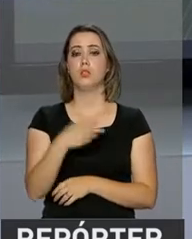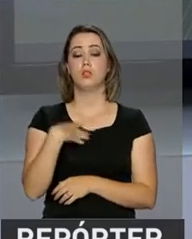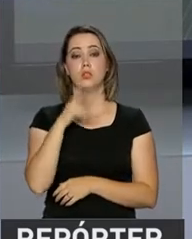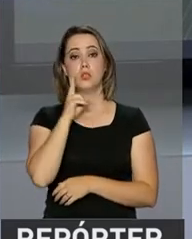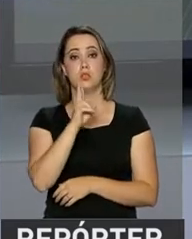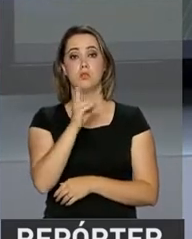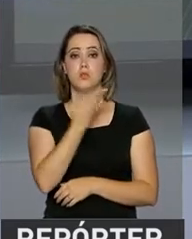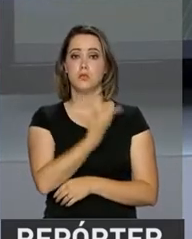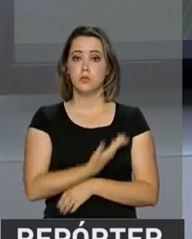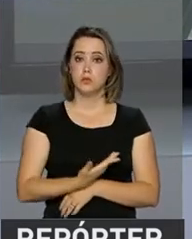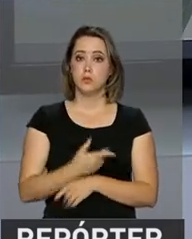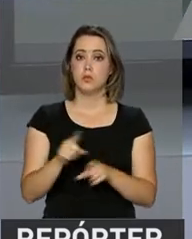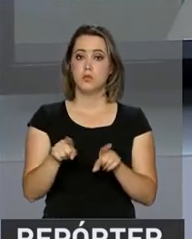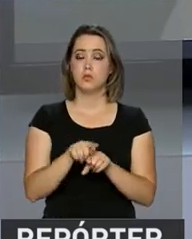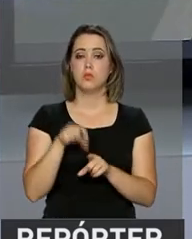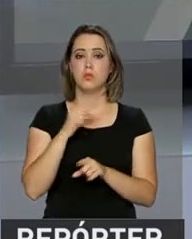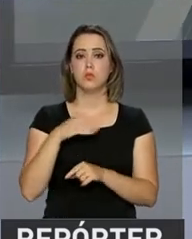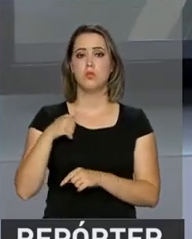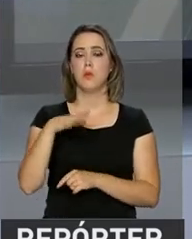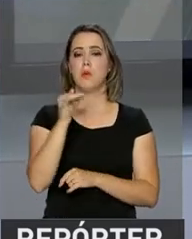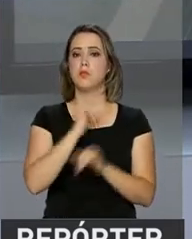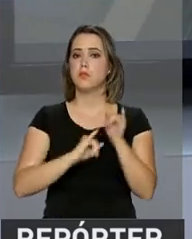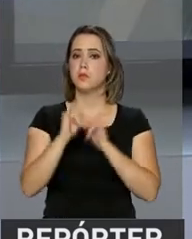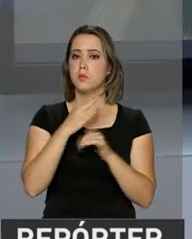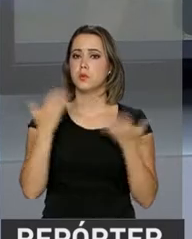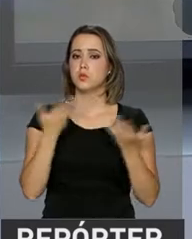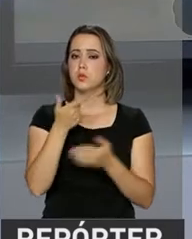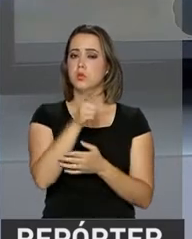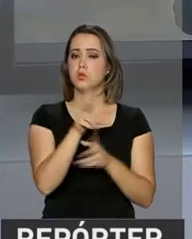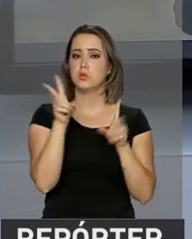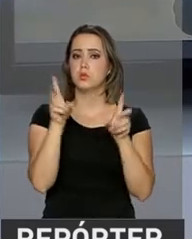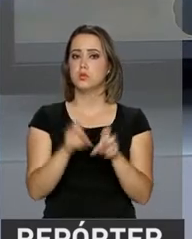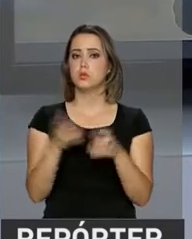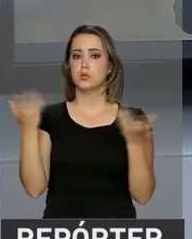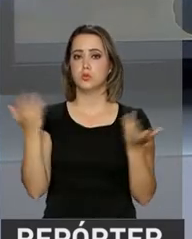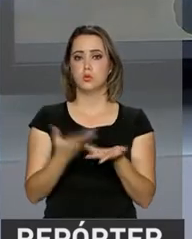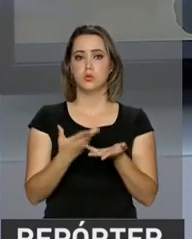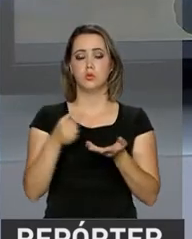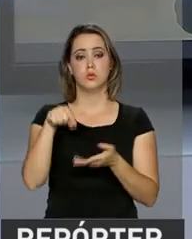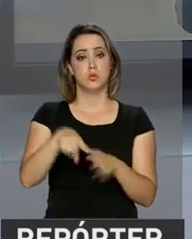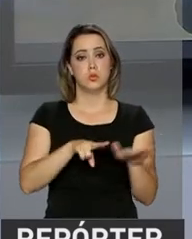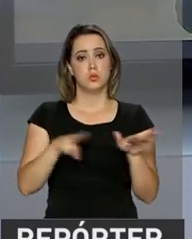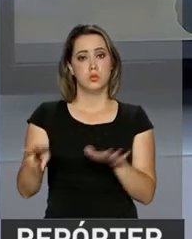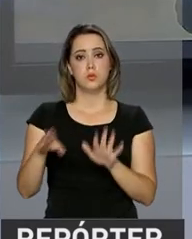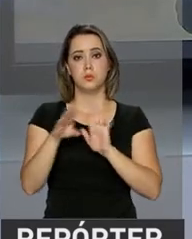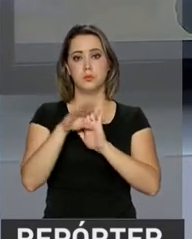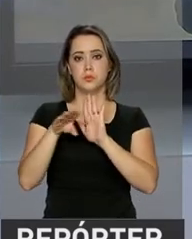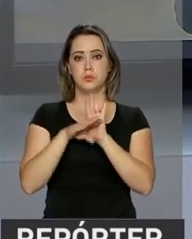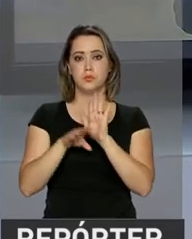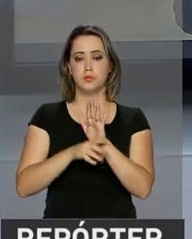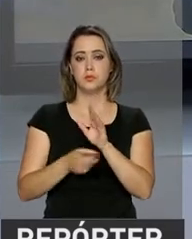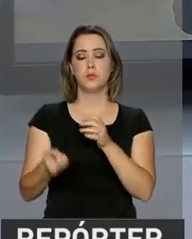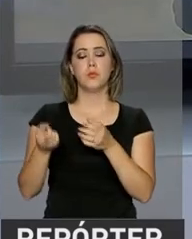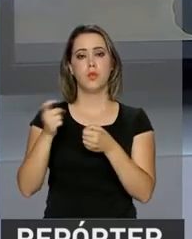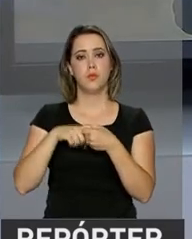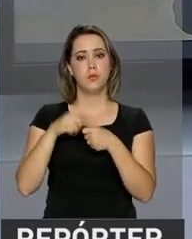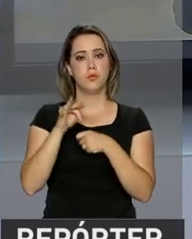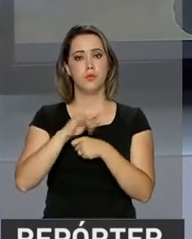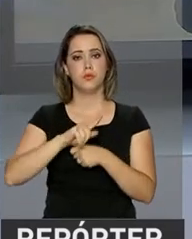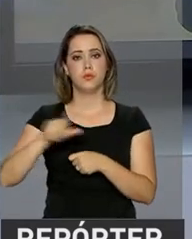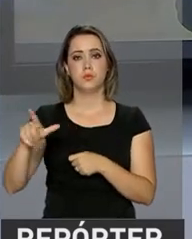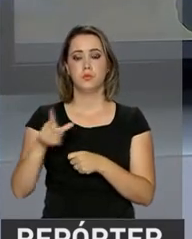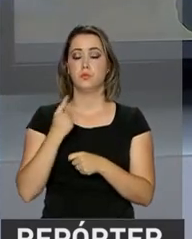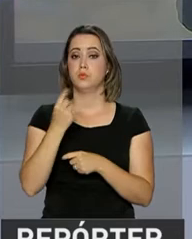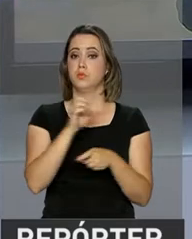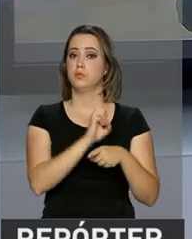acabamos de ver nessa reportagem, tem mais informações sobre outro assunto de destaque nesta semana, que é o projeto para a recuperação